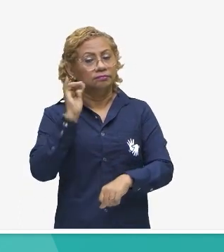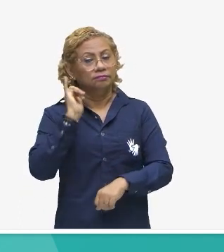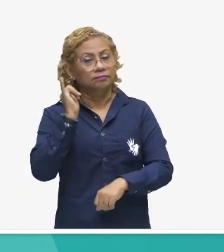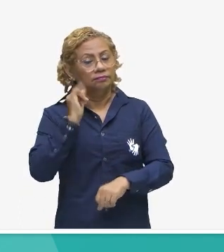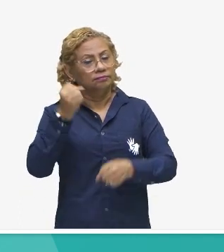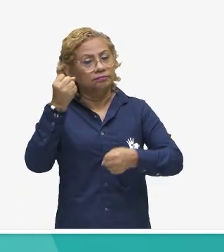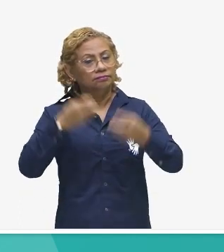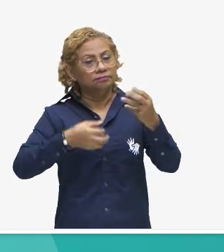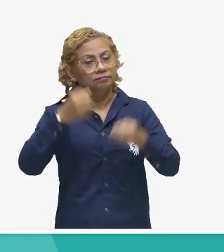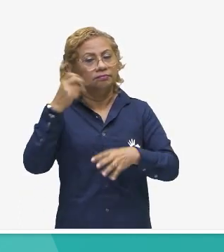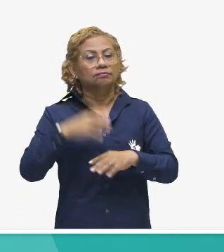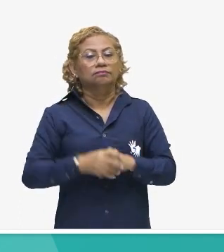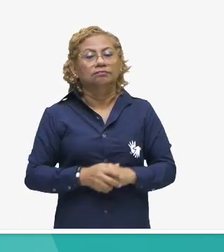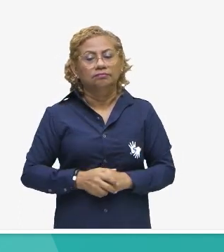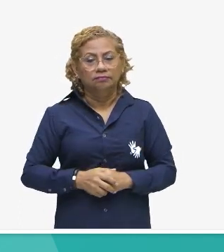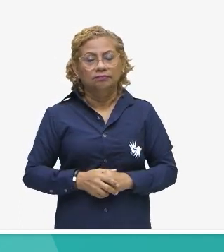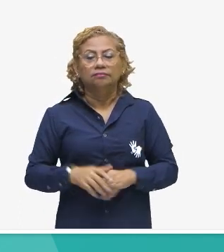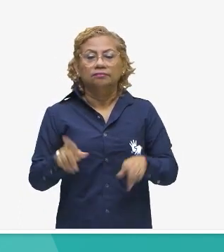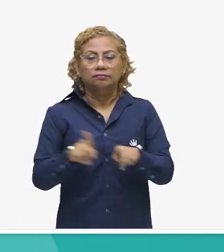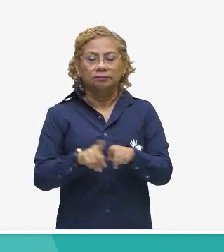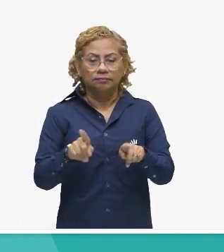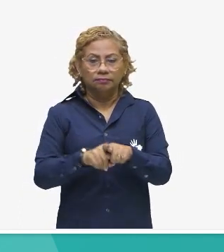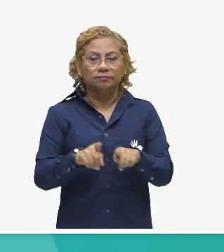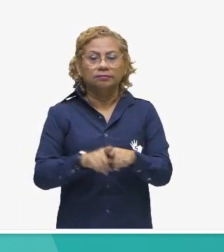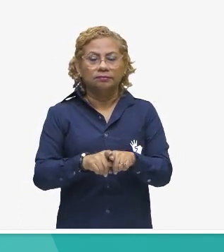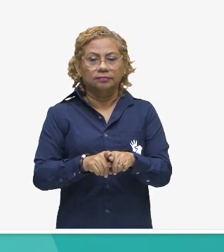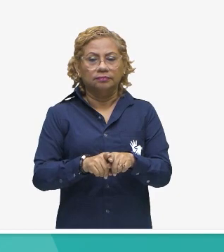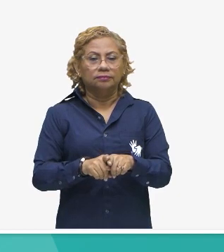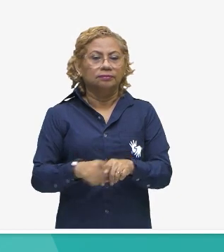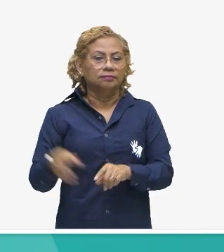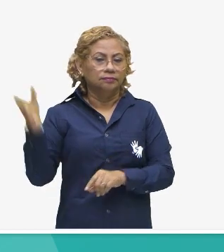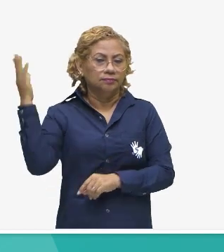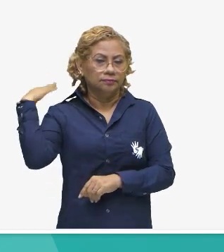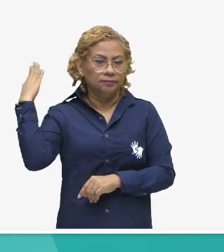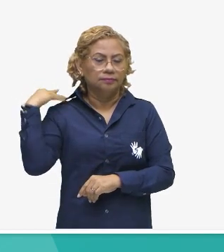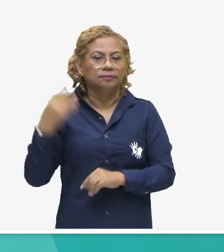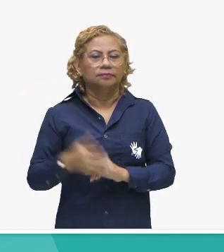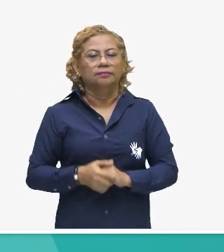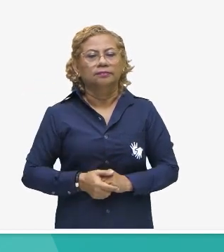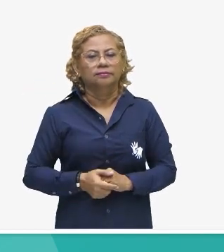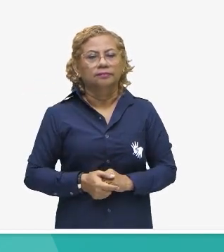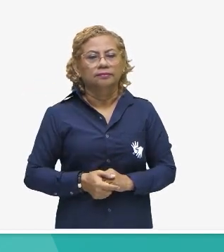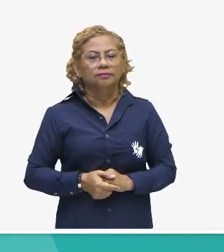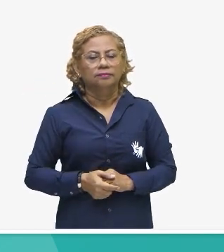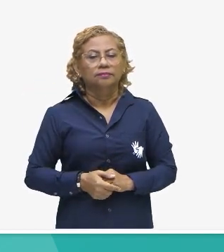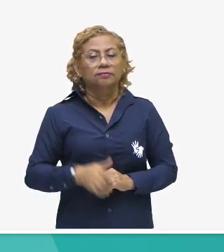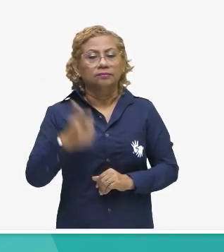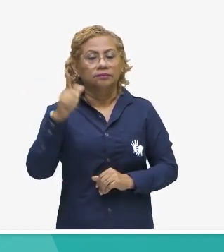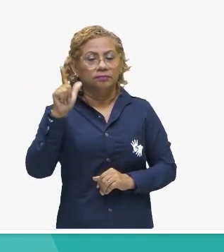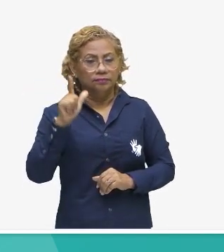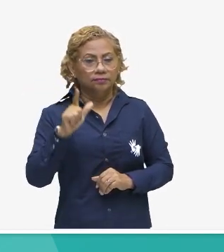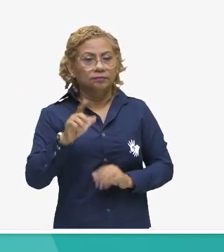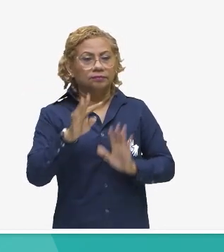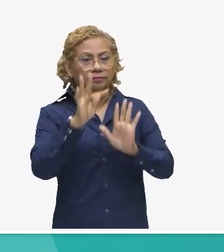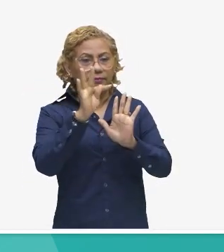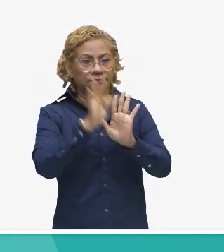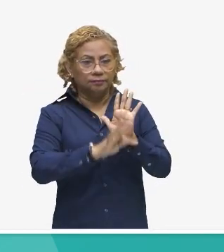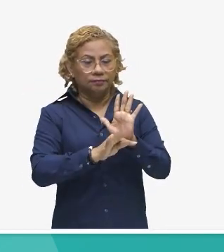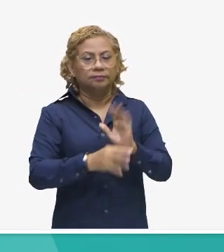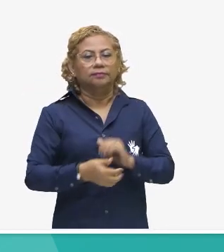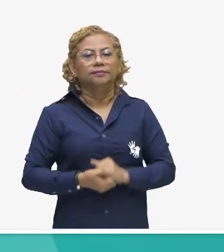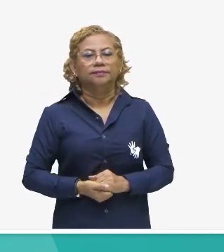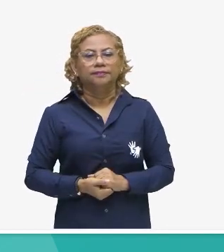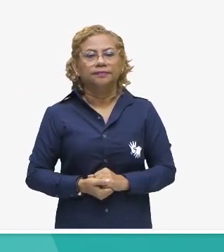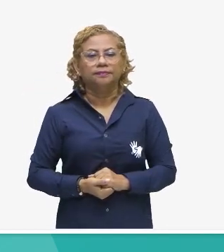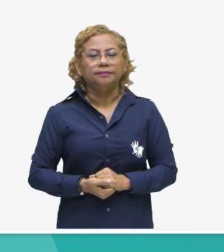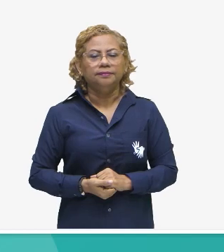deu também passado. E assim, iremos para mais um texto, que é um trecho